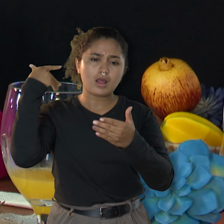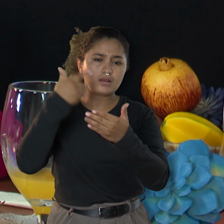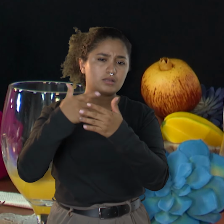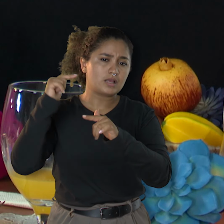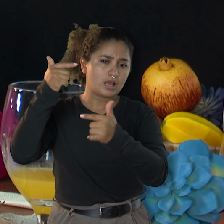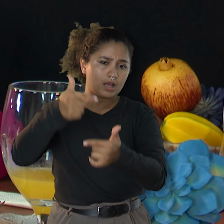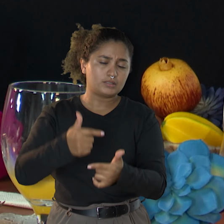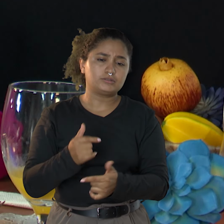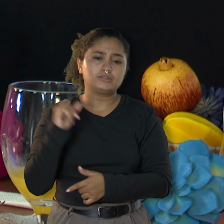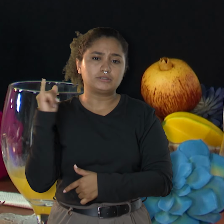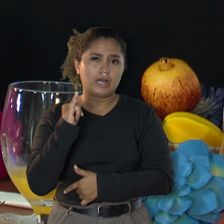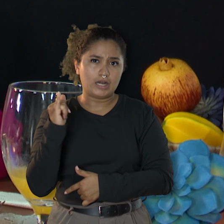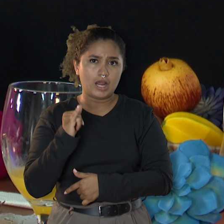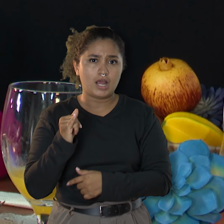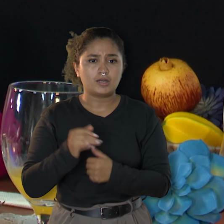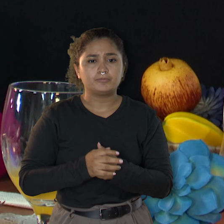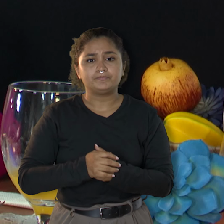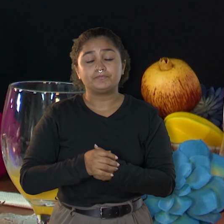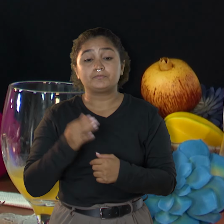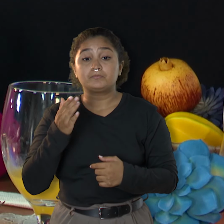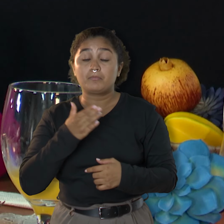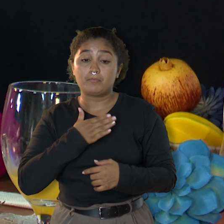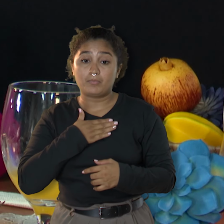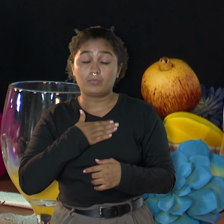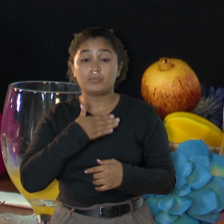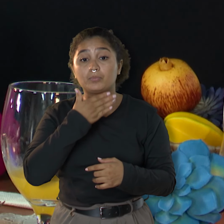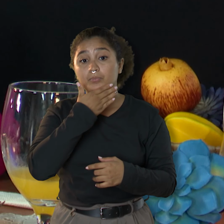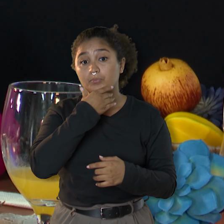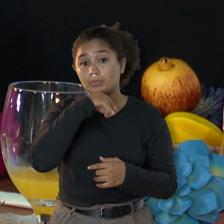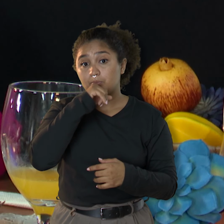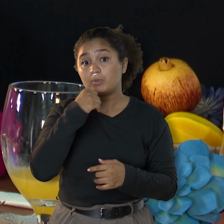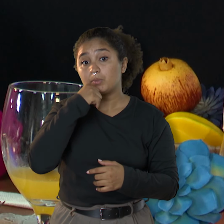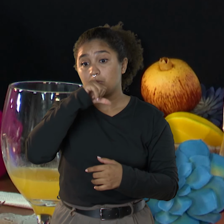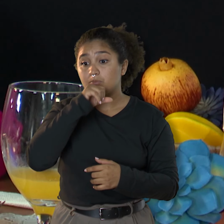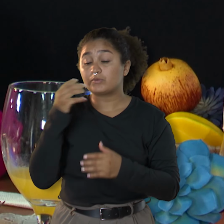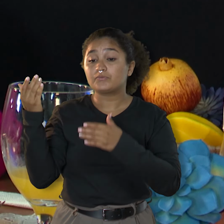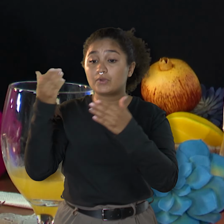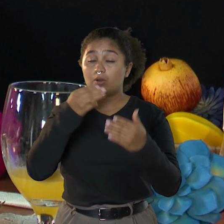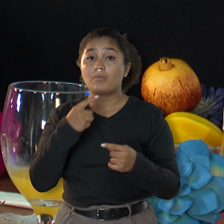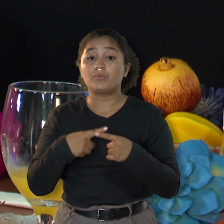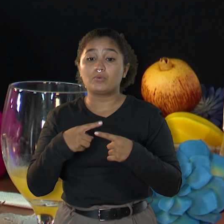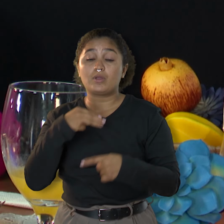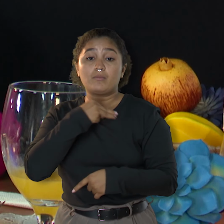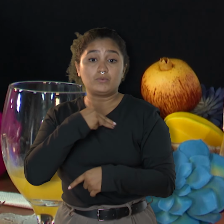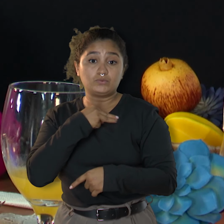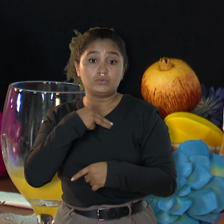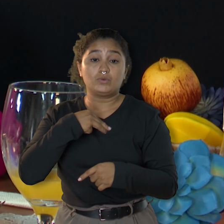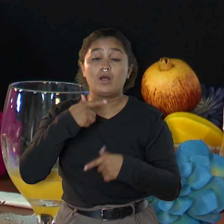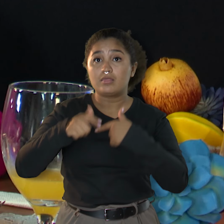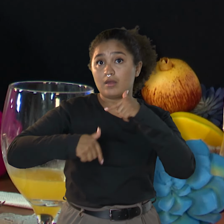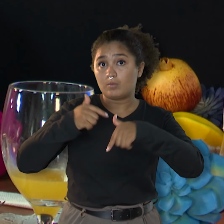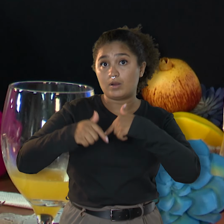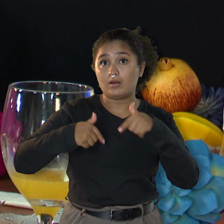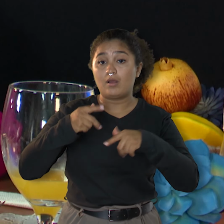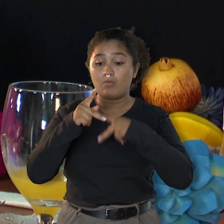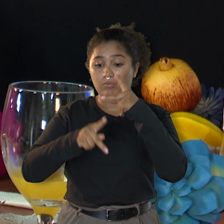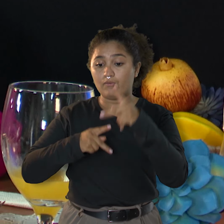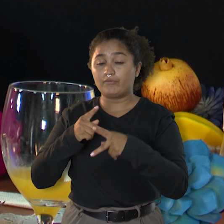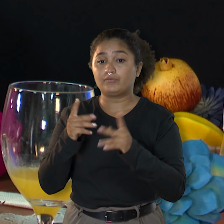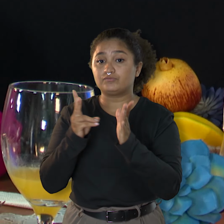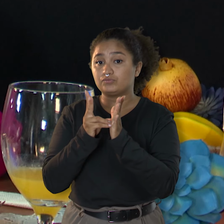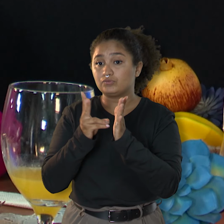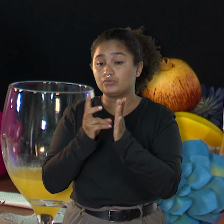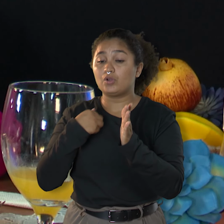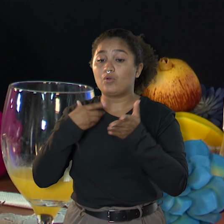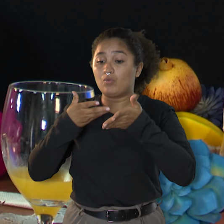imigrantes italianos. E meus pais vieram pra cá porque eles são missionários e vieram trabalhar com povos indígenas. E eu nasci enquanto meus